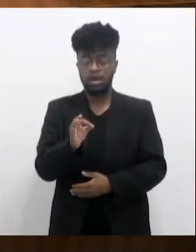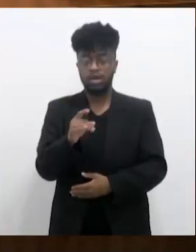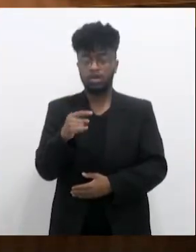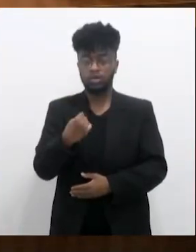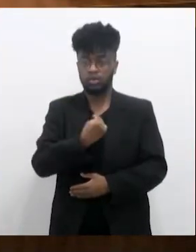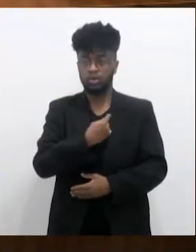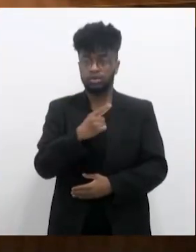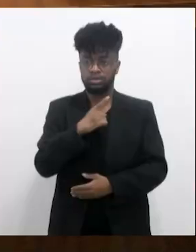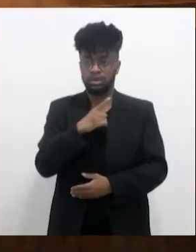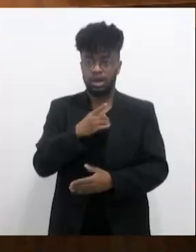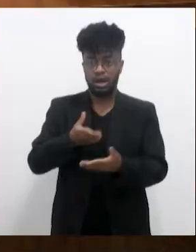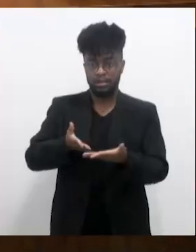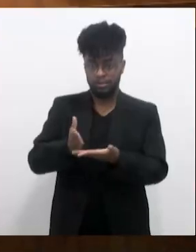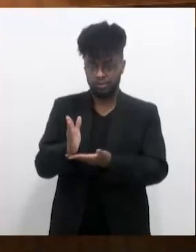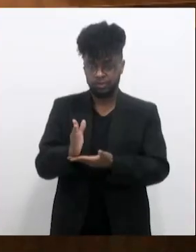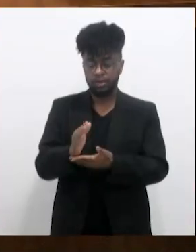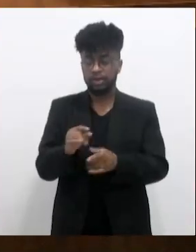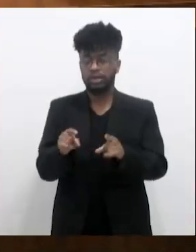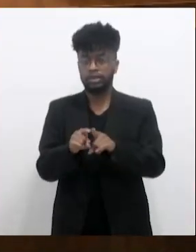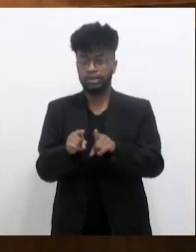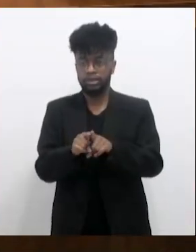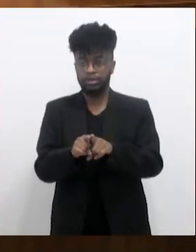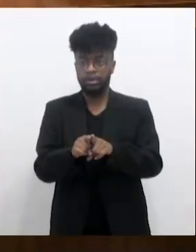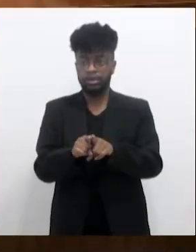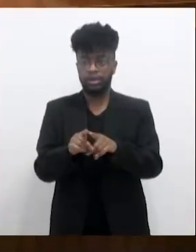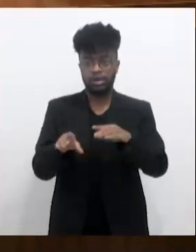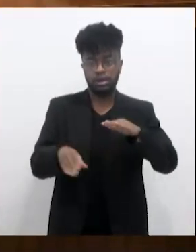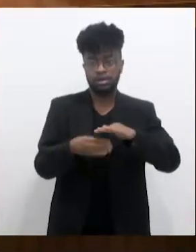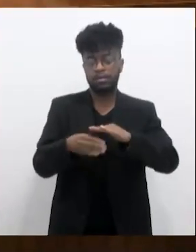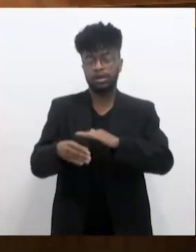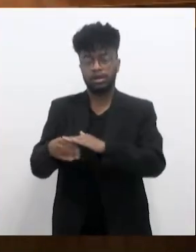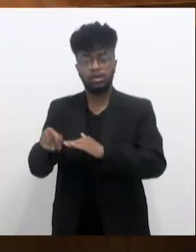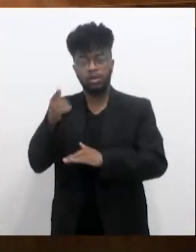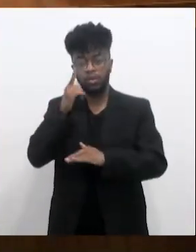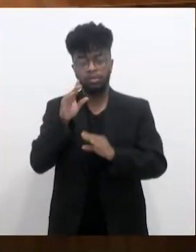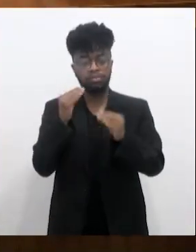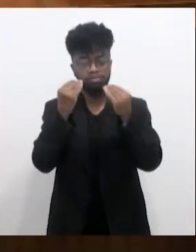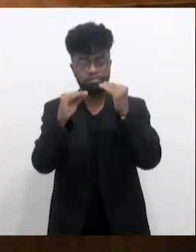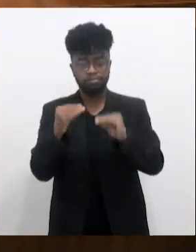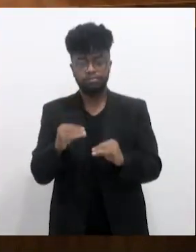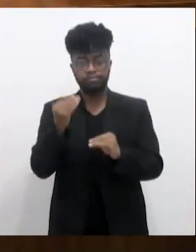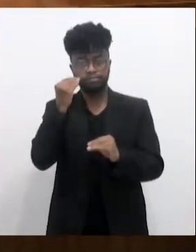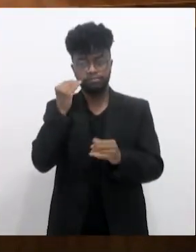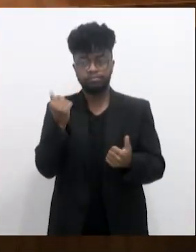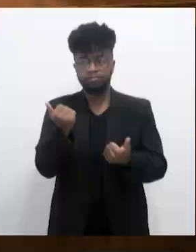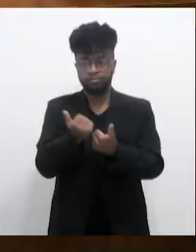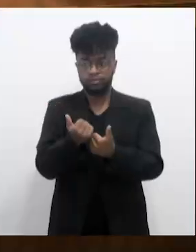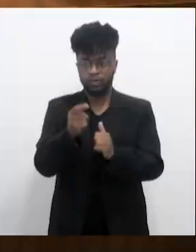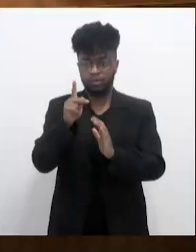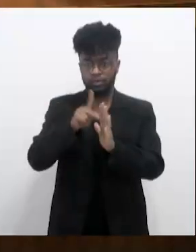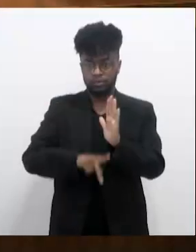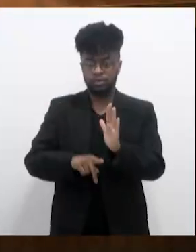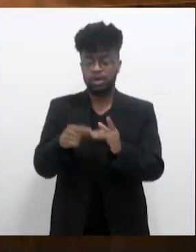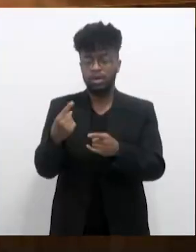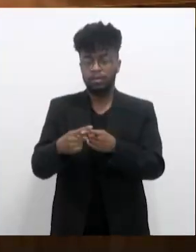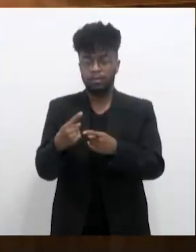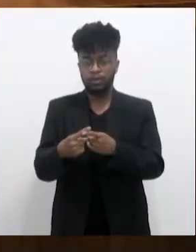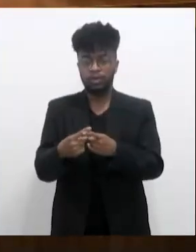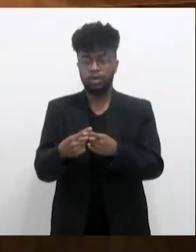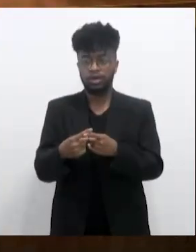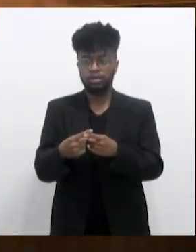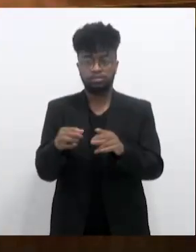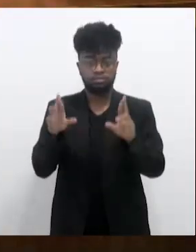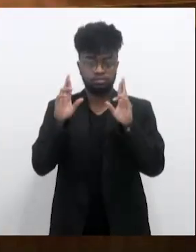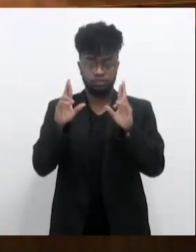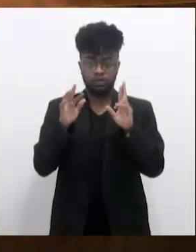tenha essa aprovação e que essas emendas realmente elas sejam colocadas para poder somar a esse projeto, para a gente poder, se Deus